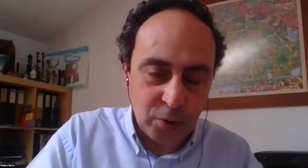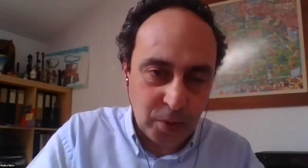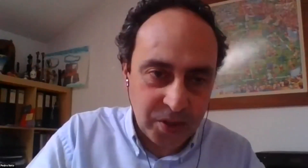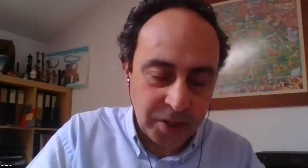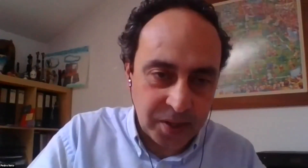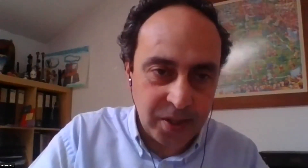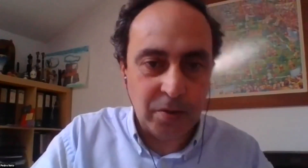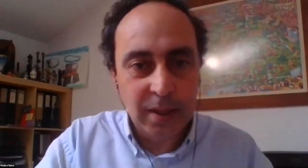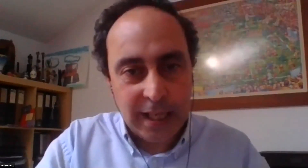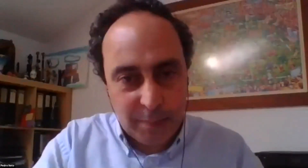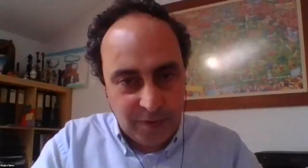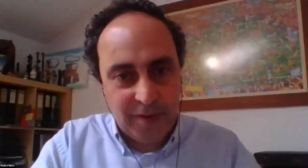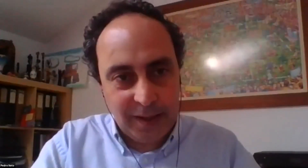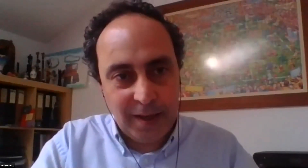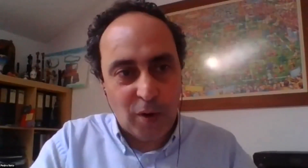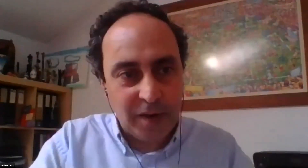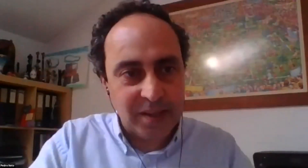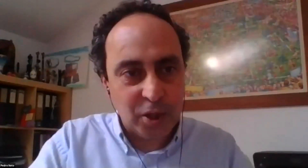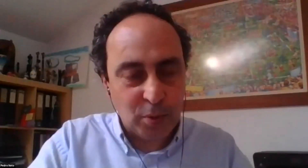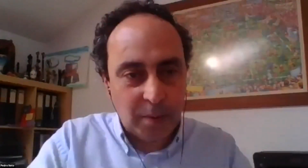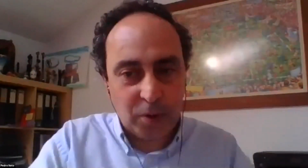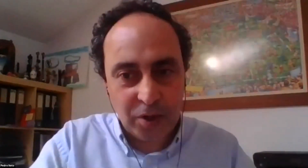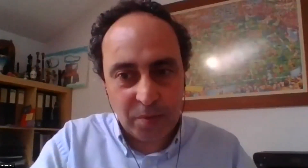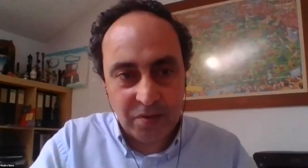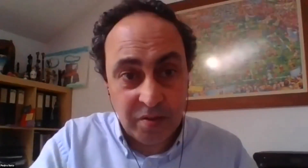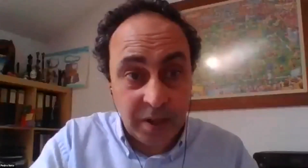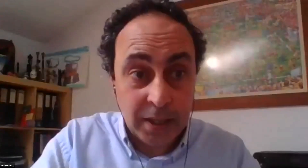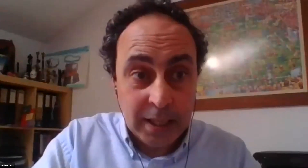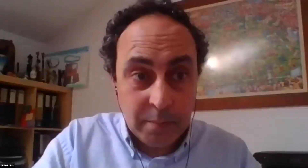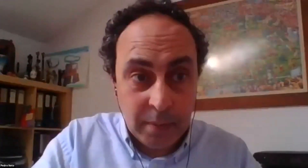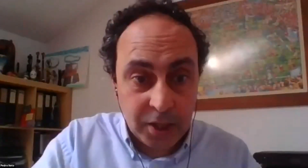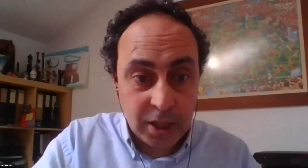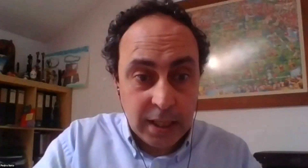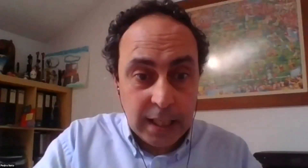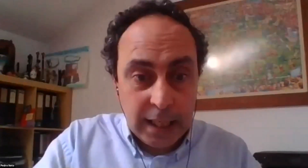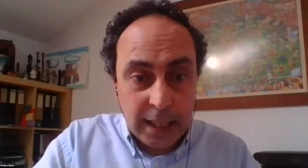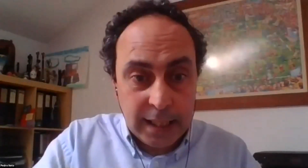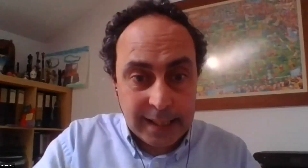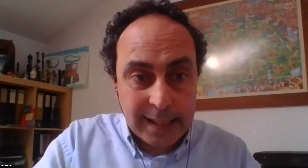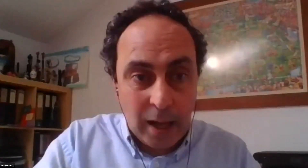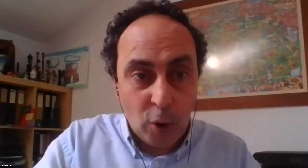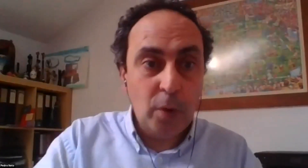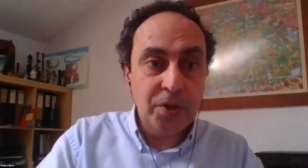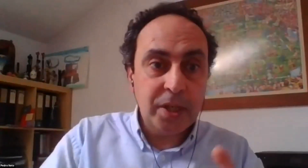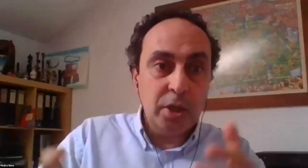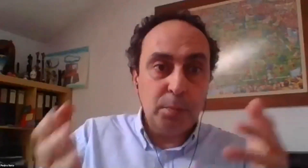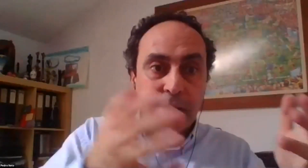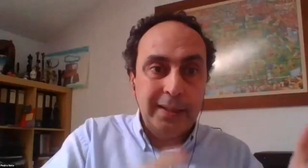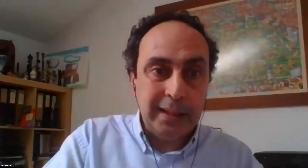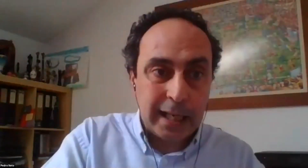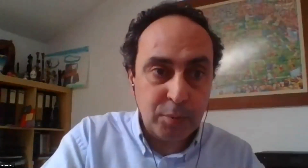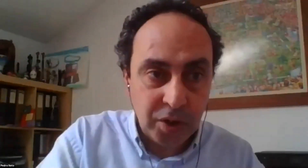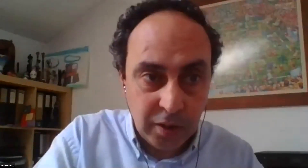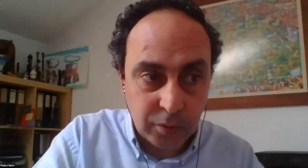positiva que isso nos possa ter trazido, era preferível que não houvesse este problema que nós estamos a viver, mas se há alguma coisa que a gente